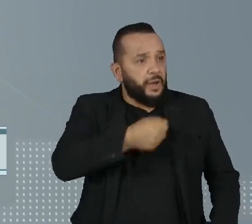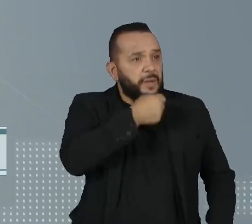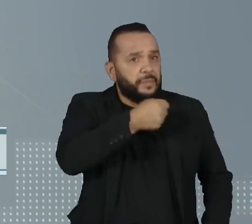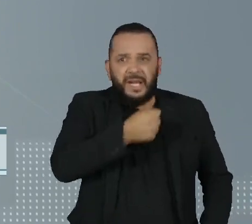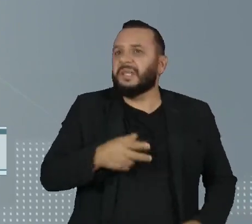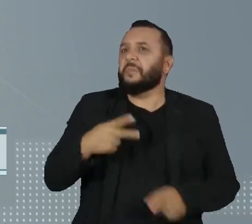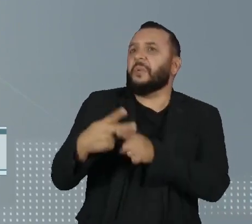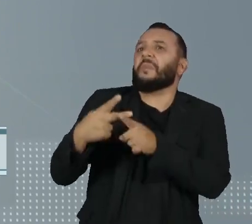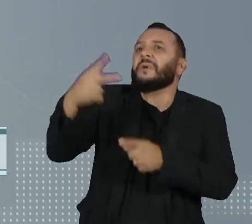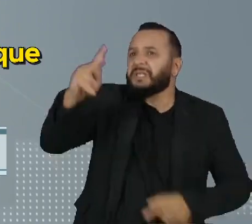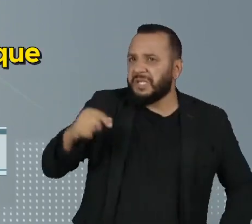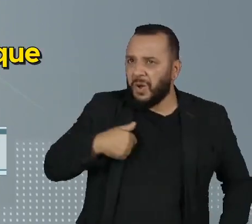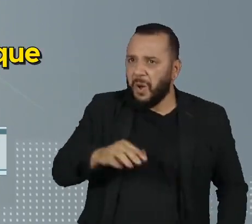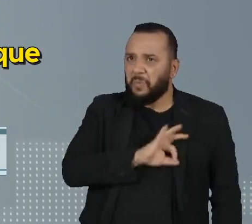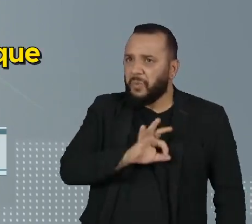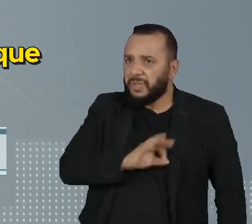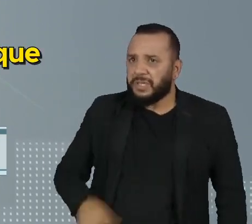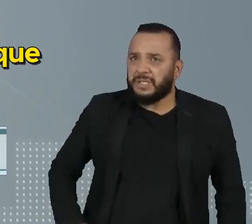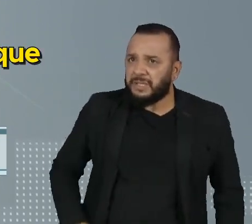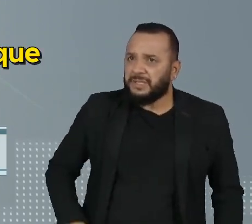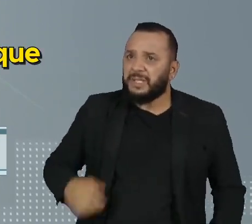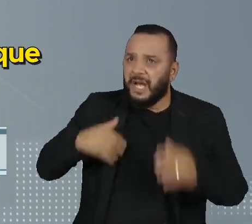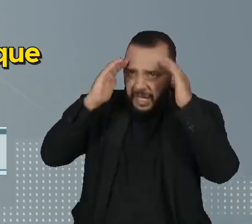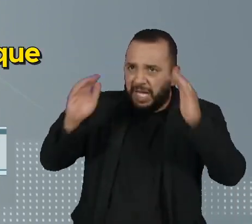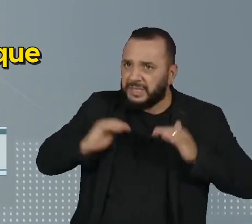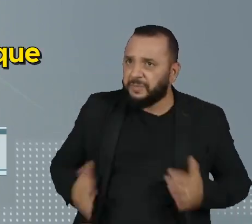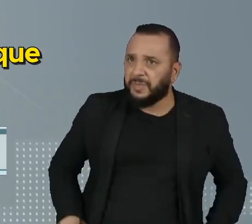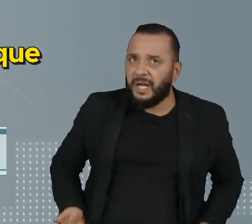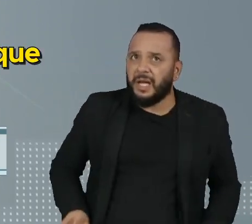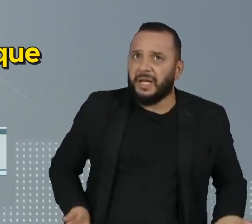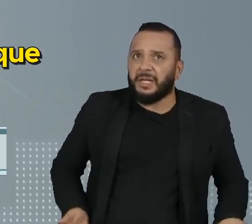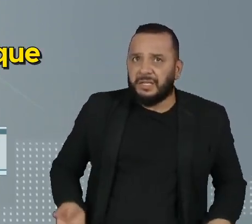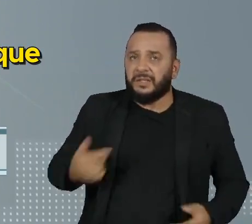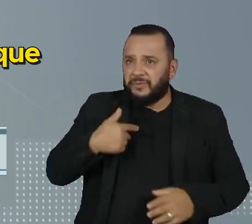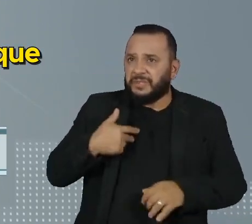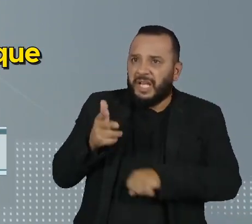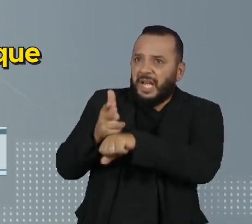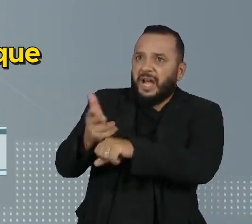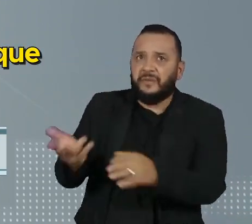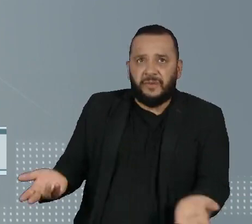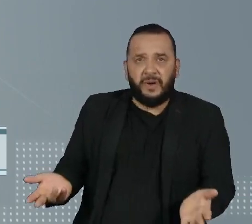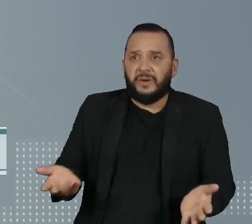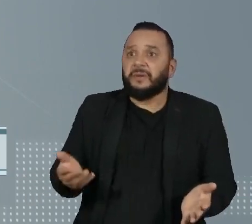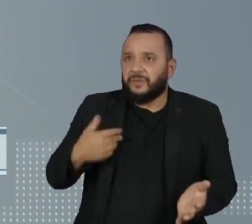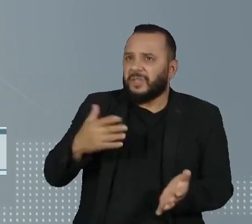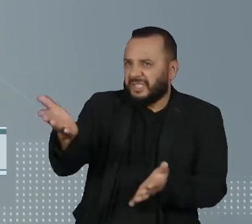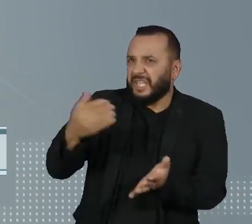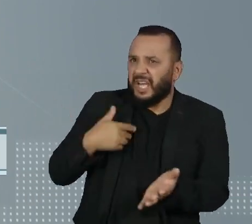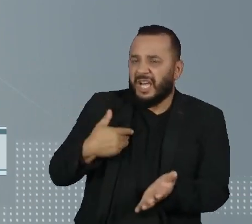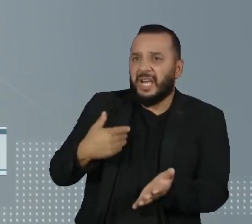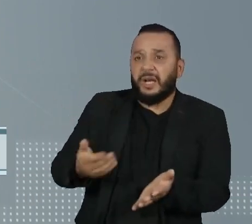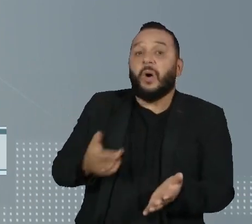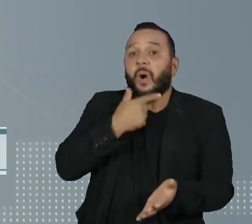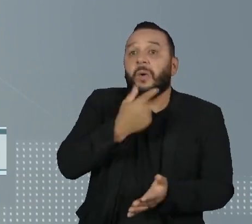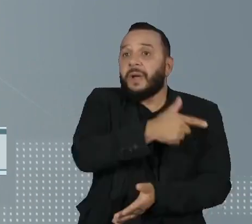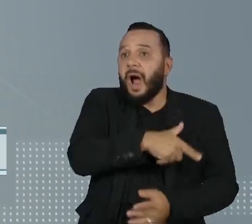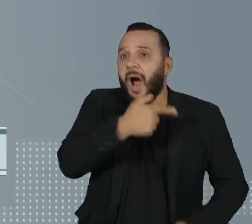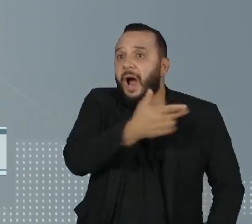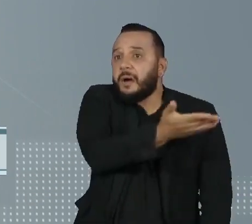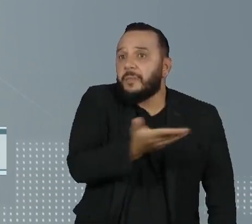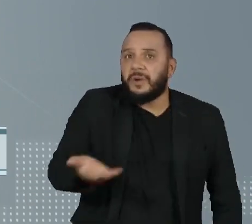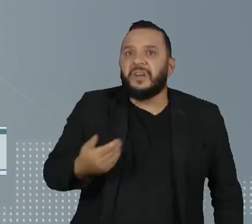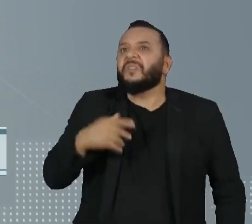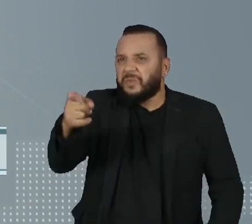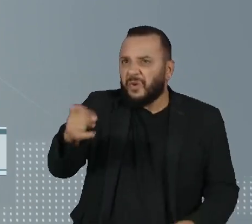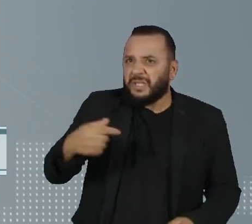o problema é seu e eu sou da polícia. Cidadão, você não me desrespeita, cidadão, não. Tá gravado aqui, tá você gravado. Me desrespeitou. O cidadão, tá gravado. Cidadão você armado. Falou que eu não presto tiro pra nada. Cara.